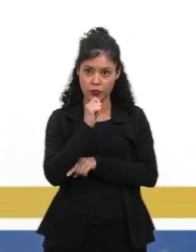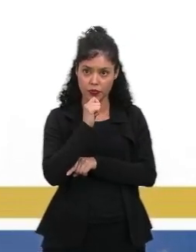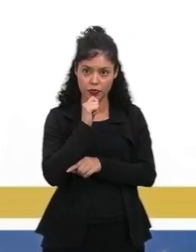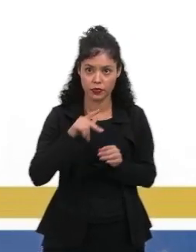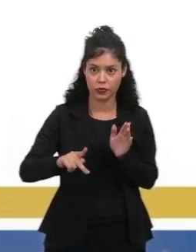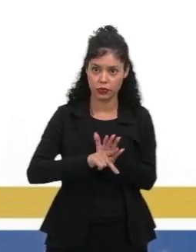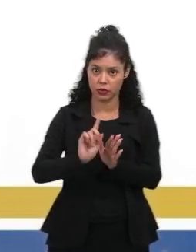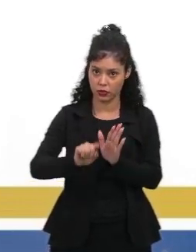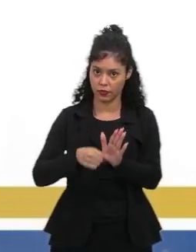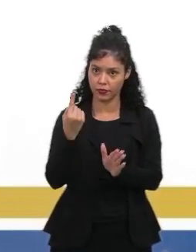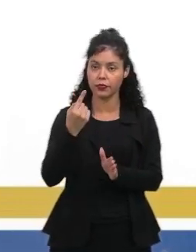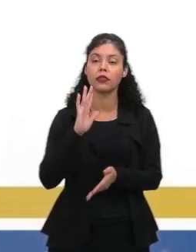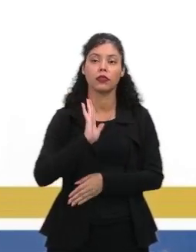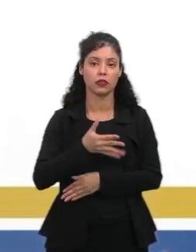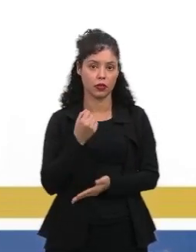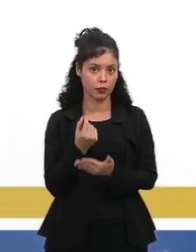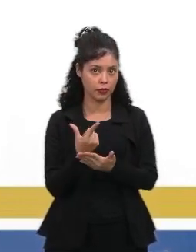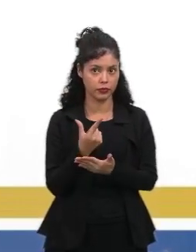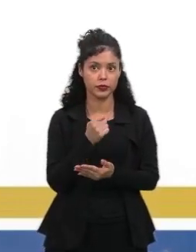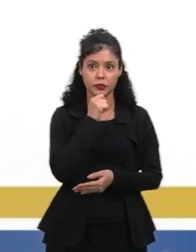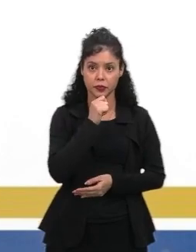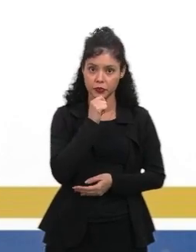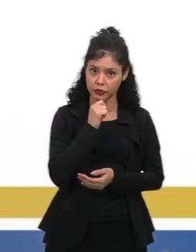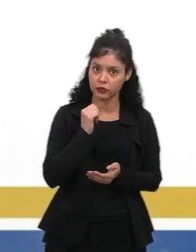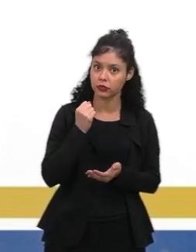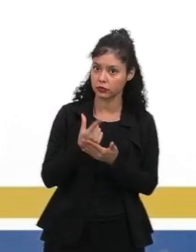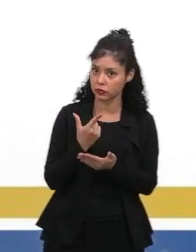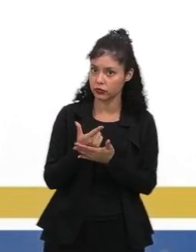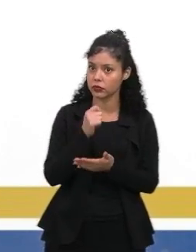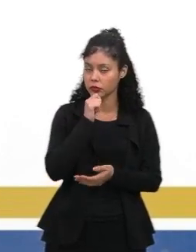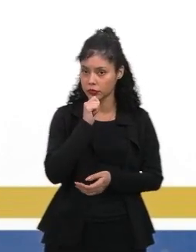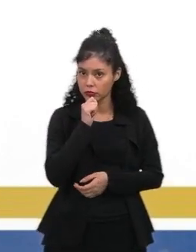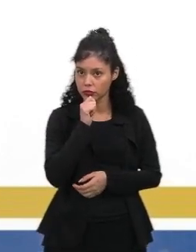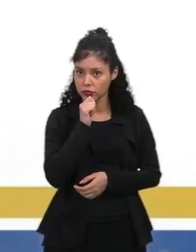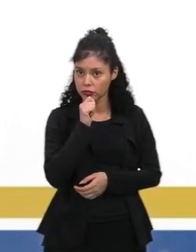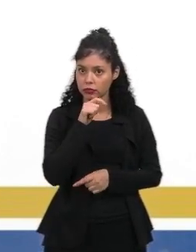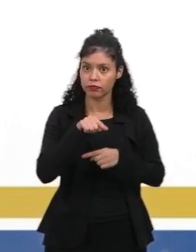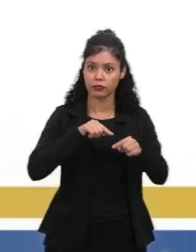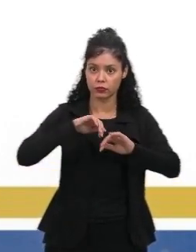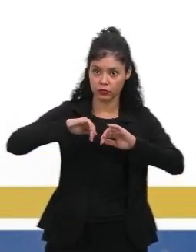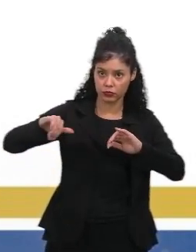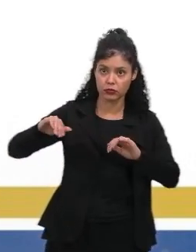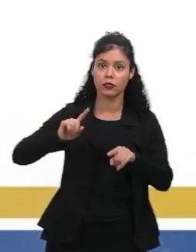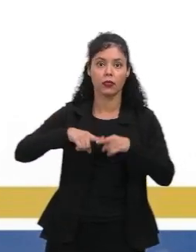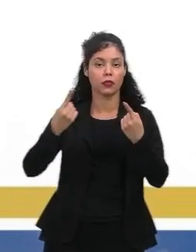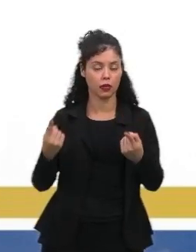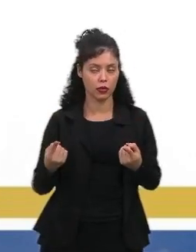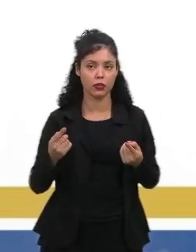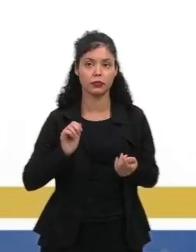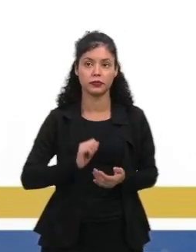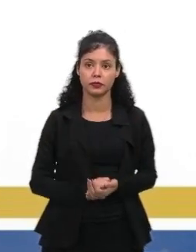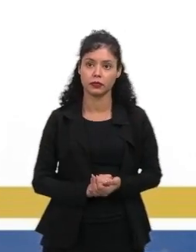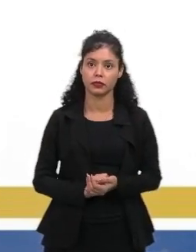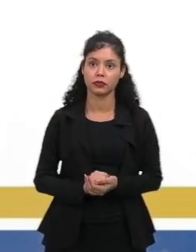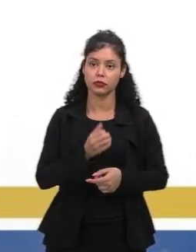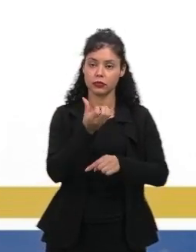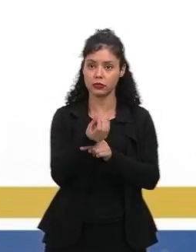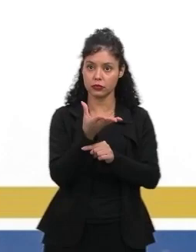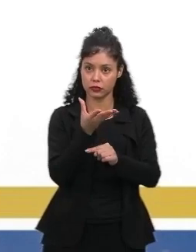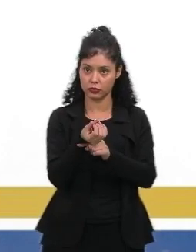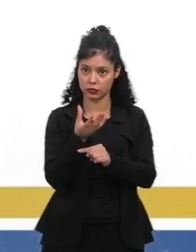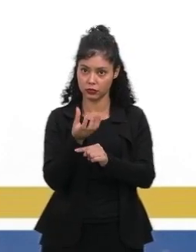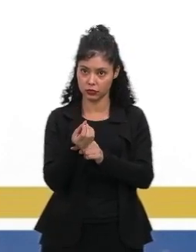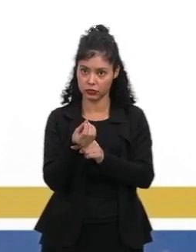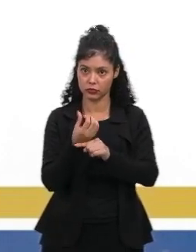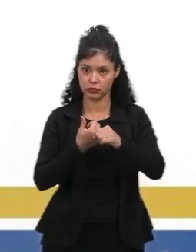primeira parcela, ela já é paga no ato da compra, por isso que não é dividida, não é incidida em juros compostos, mas a